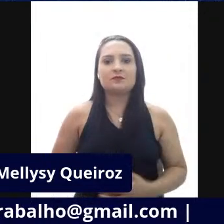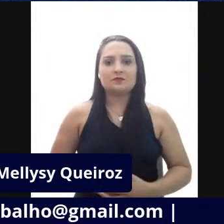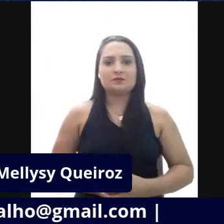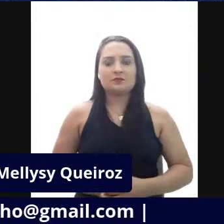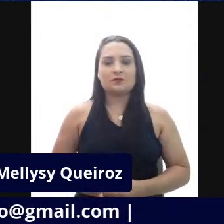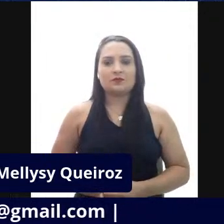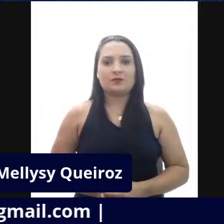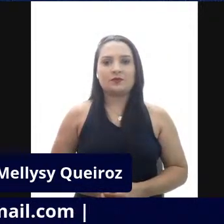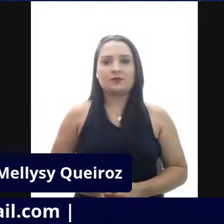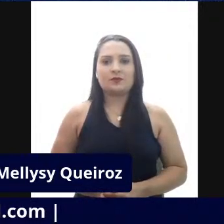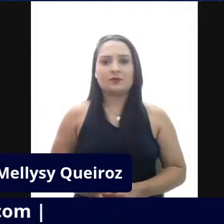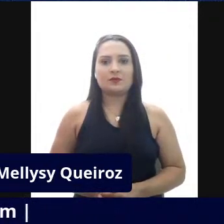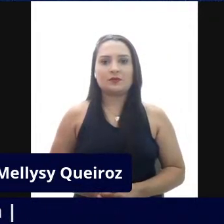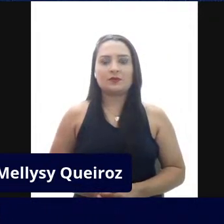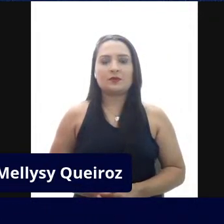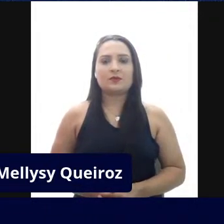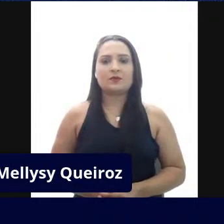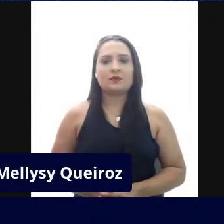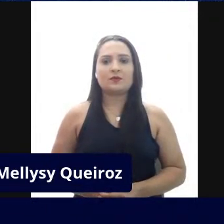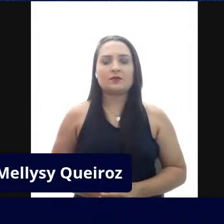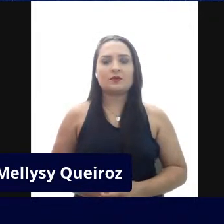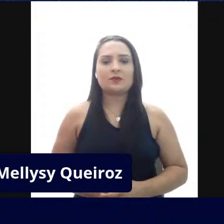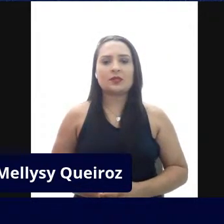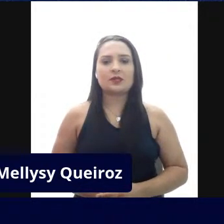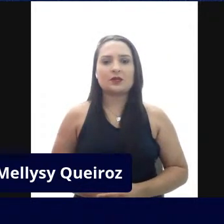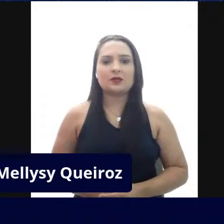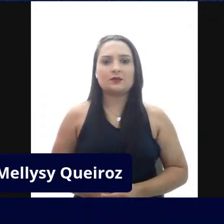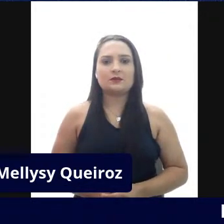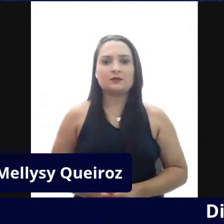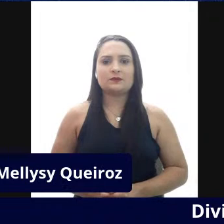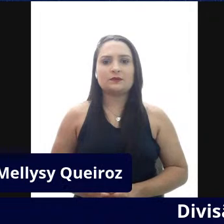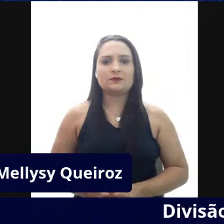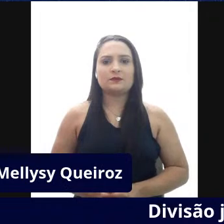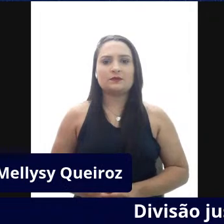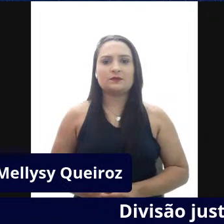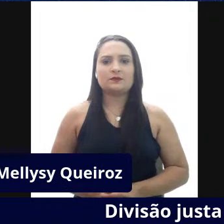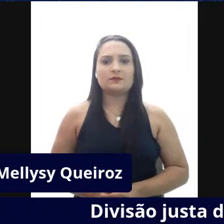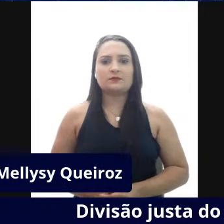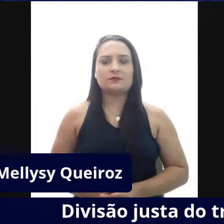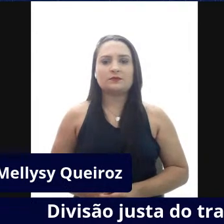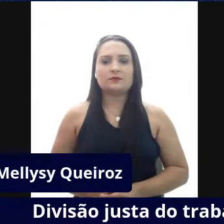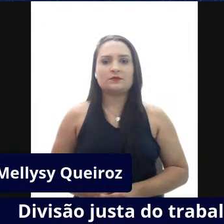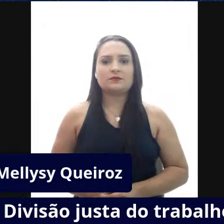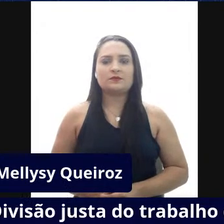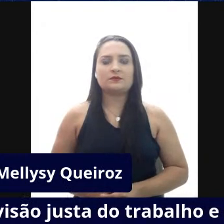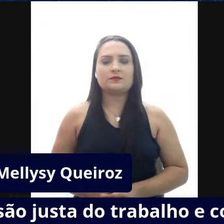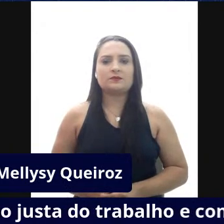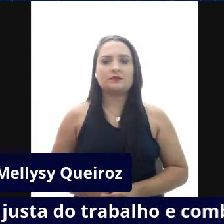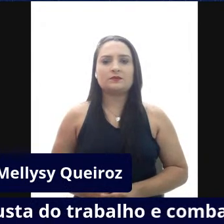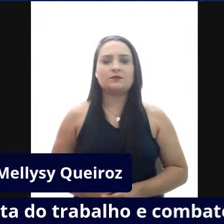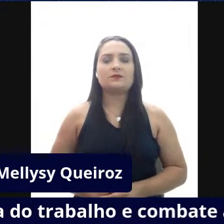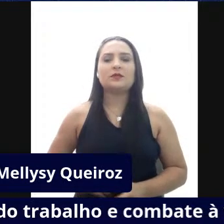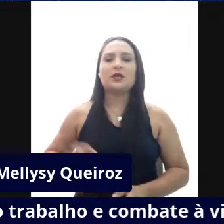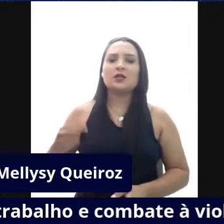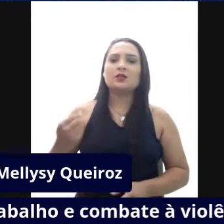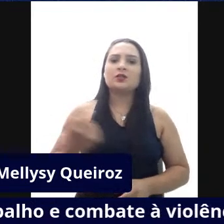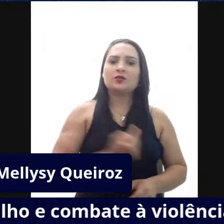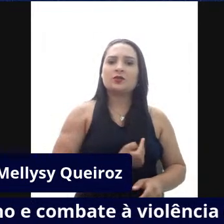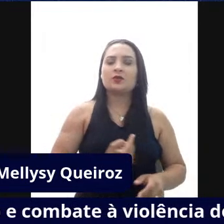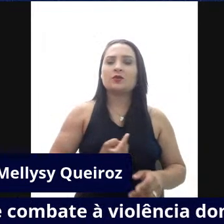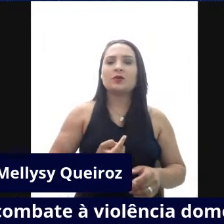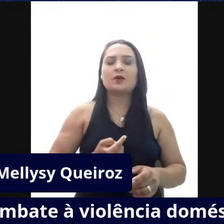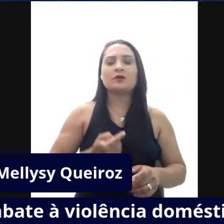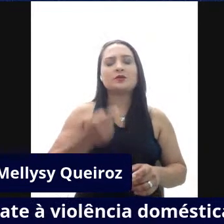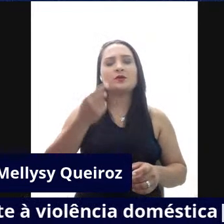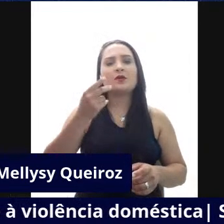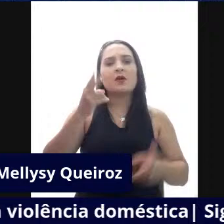discutir essas questões trazendo para a interseccionalidade de classe, de gênero e de raça, porque ainda